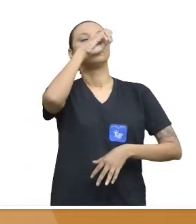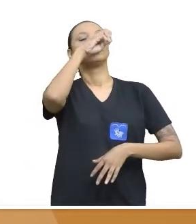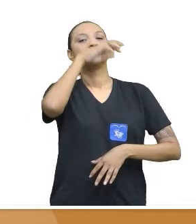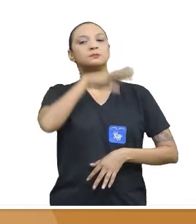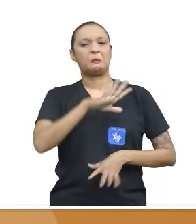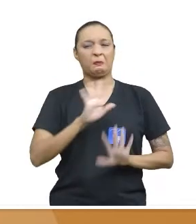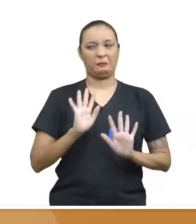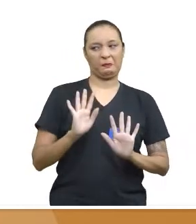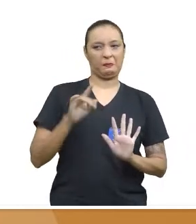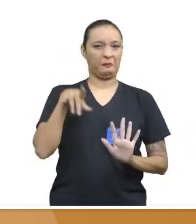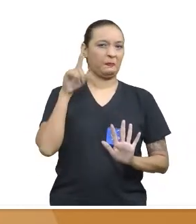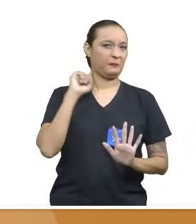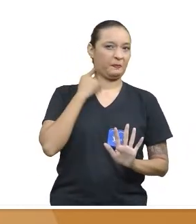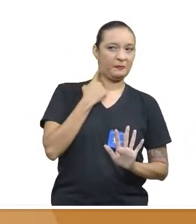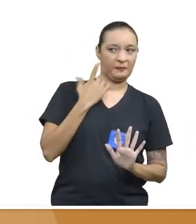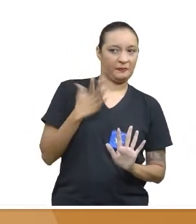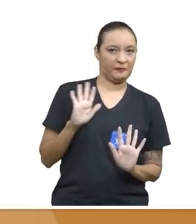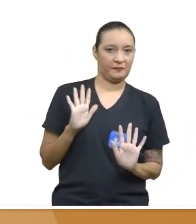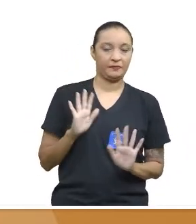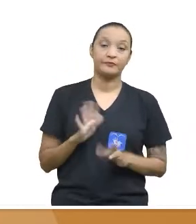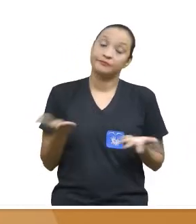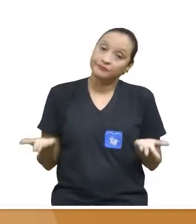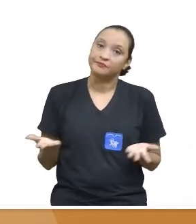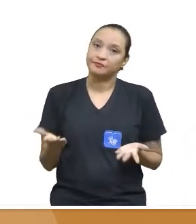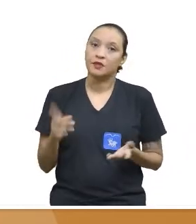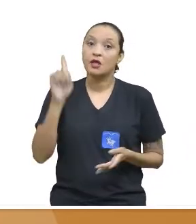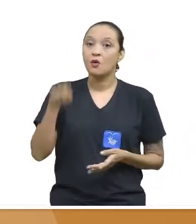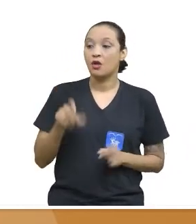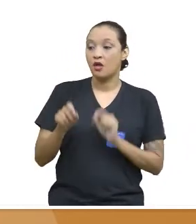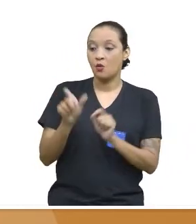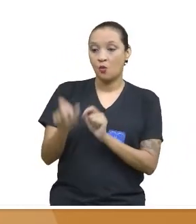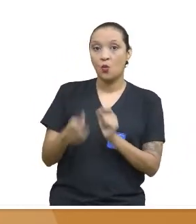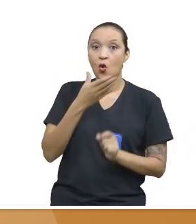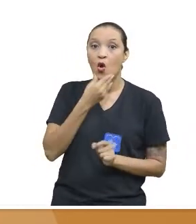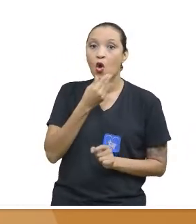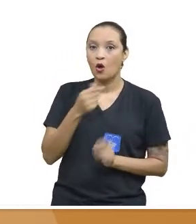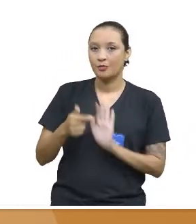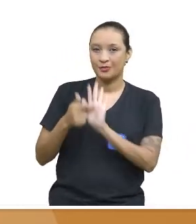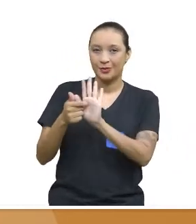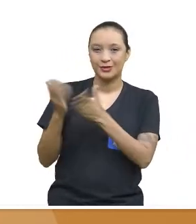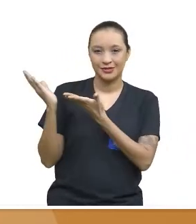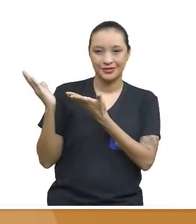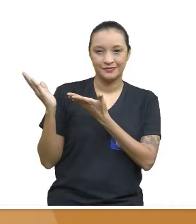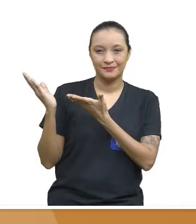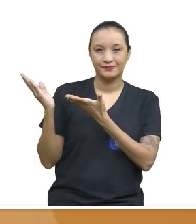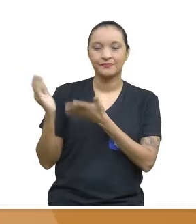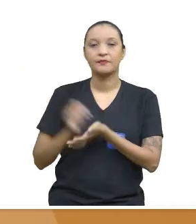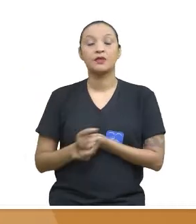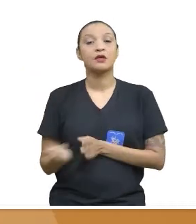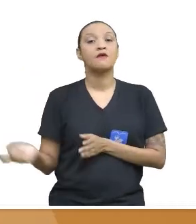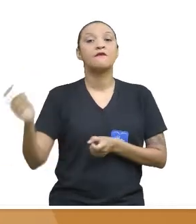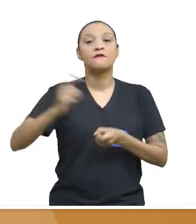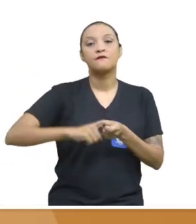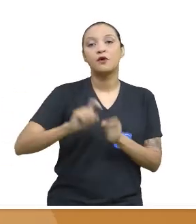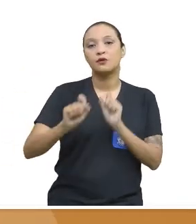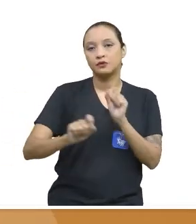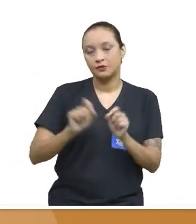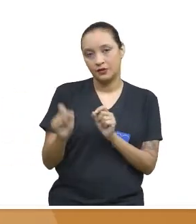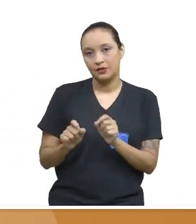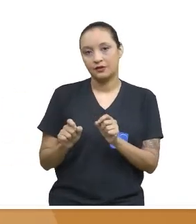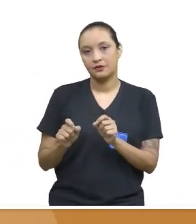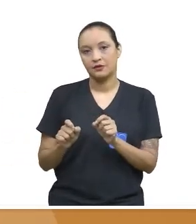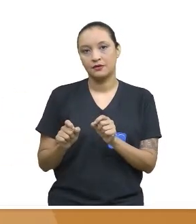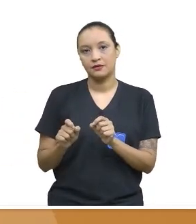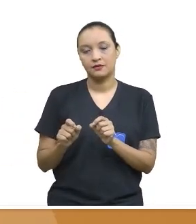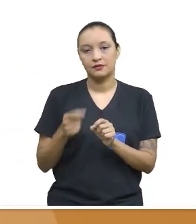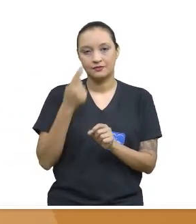América, tá? Então aí nós vemos a imagem do Padre Hidalgo e vamos voltar agora à nossa imagem lá